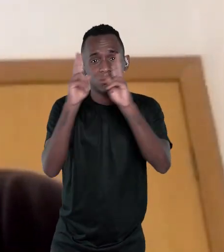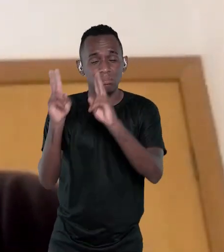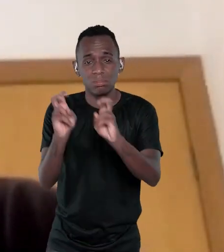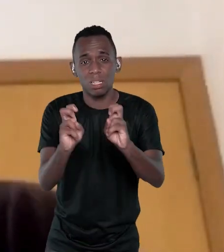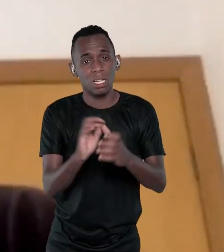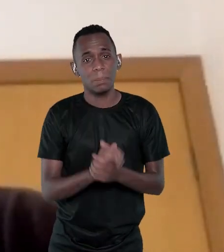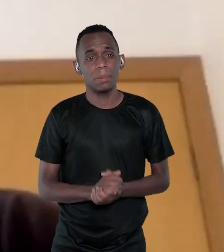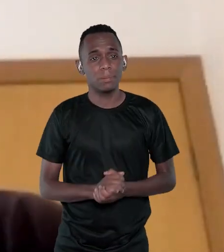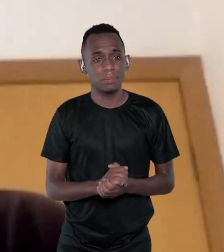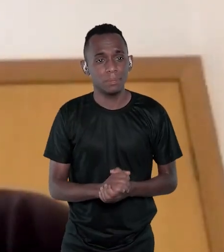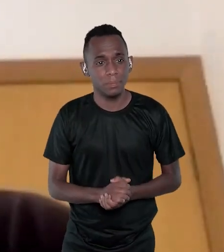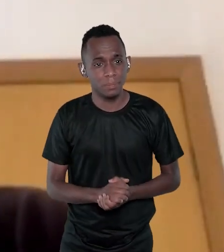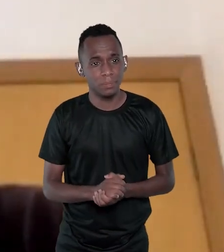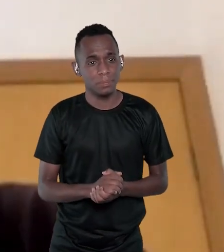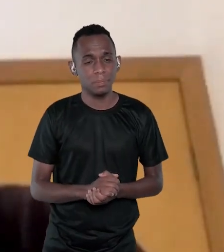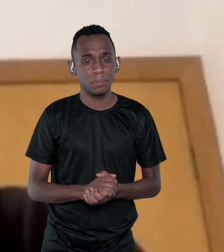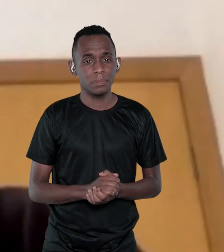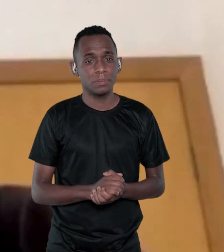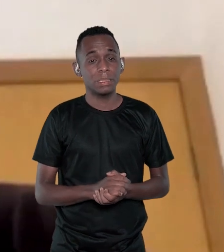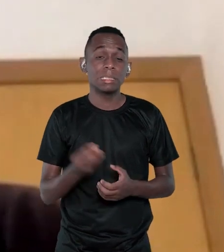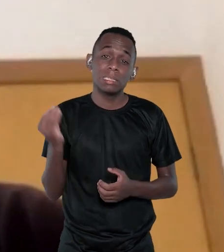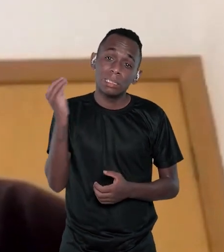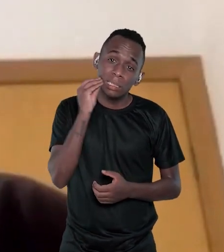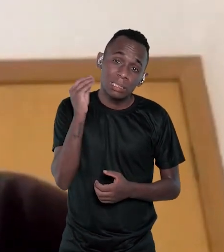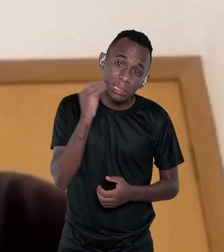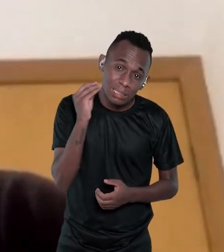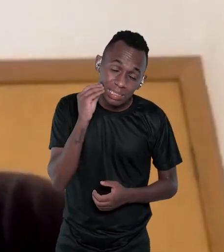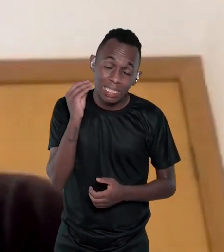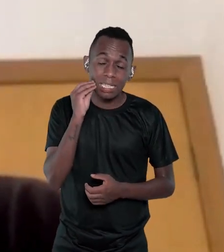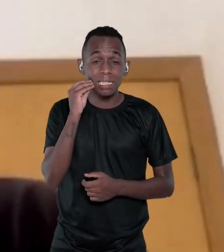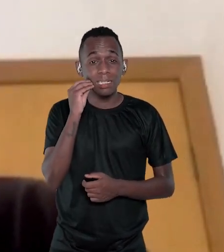respondendo coisas e falando,